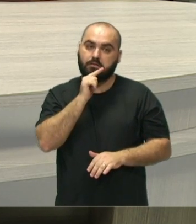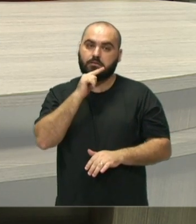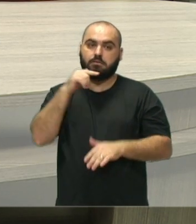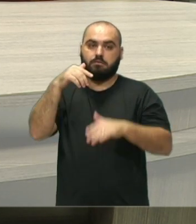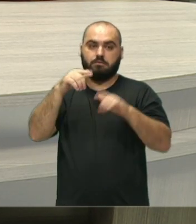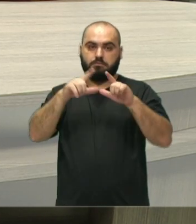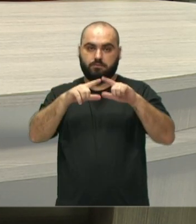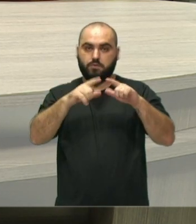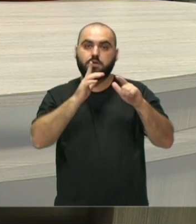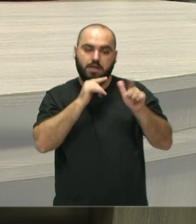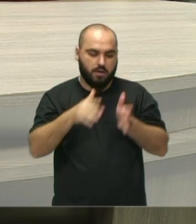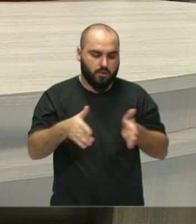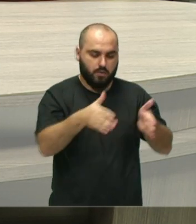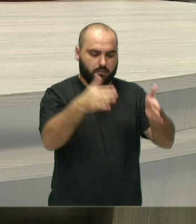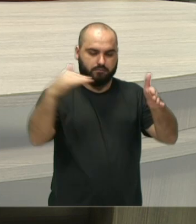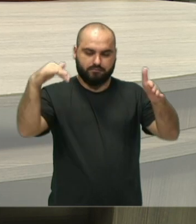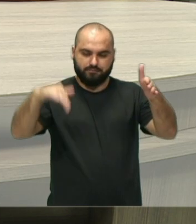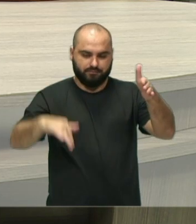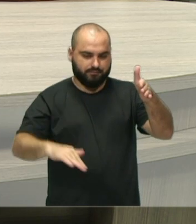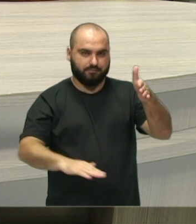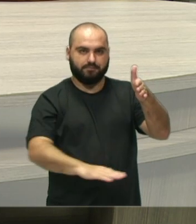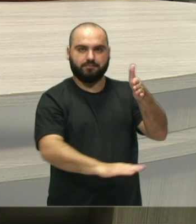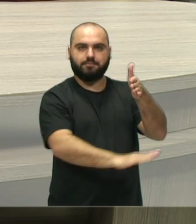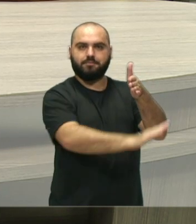do leito do rio